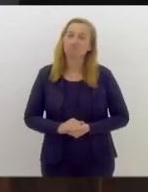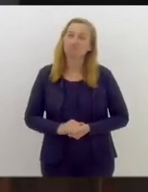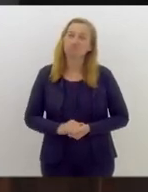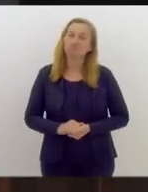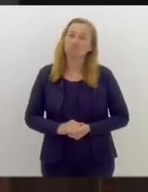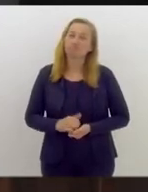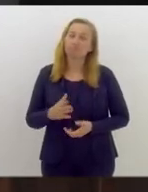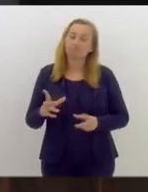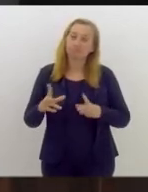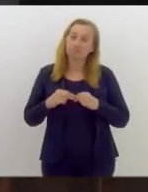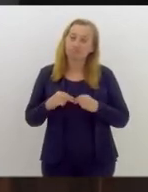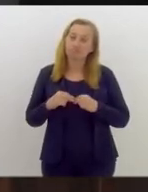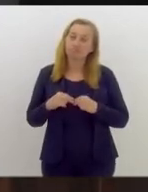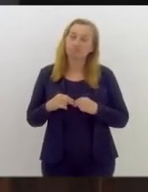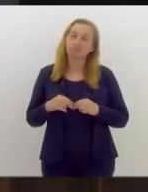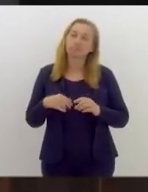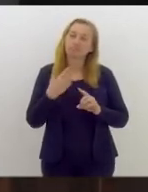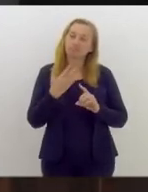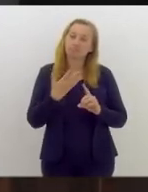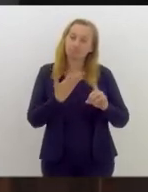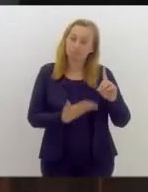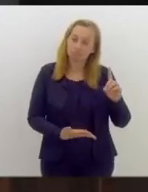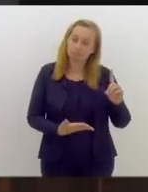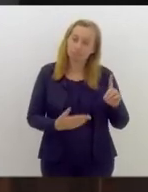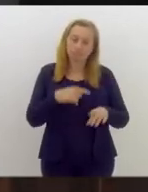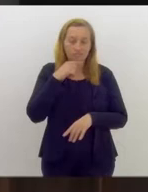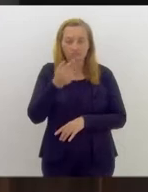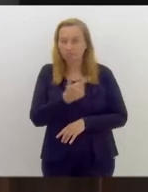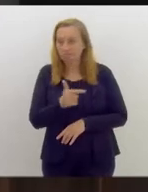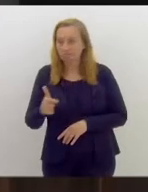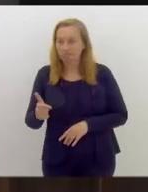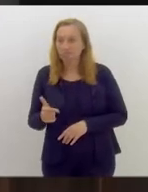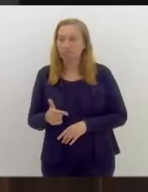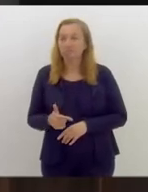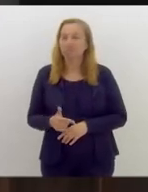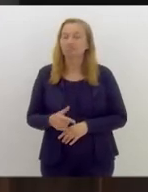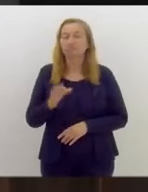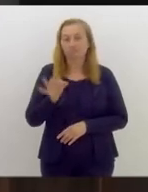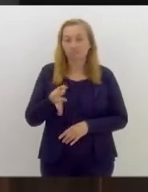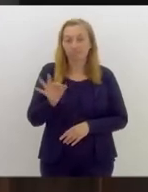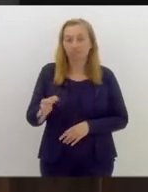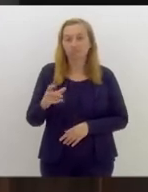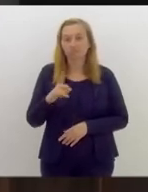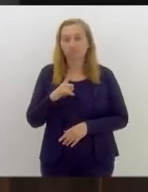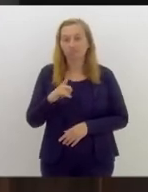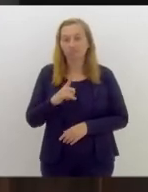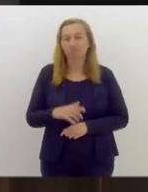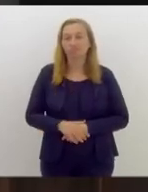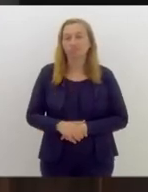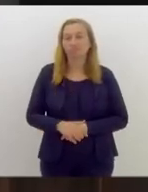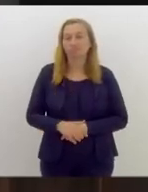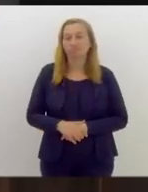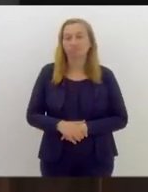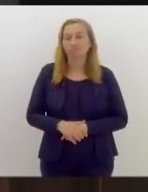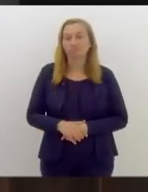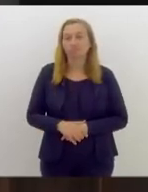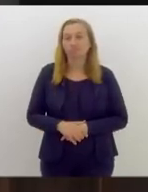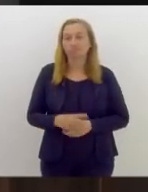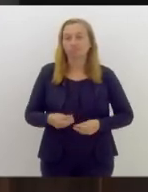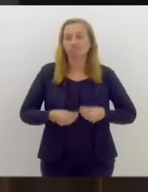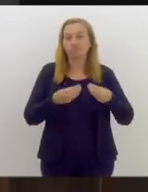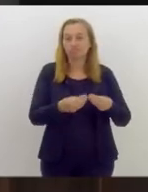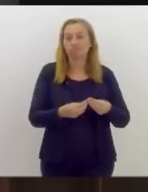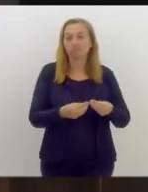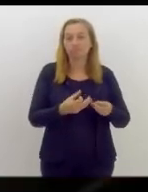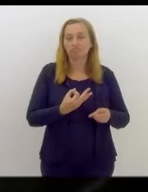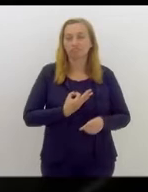é merecedor dessa honraria. Não tenho dúvida nenhuma, e eu tenho a certeza de que estou dando a medalha